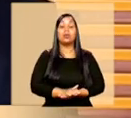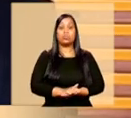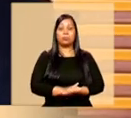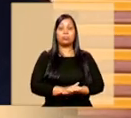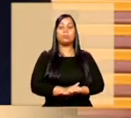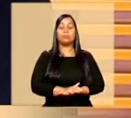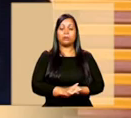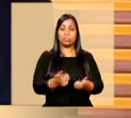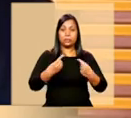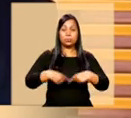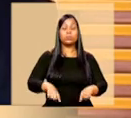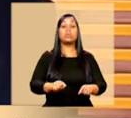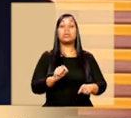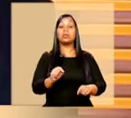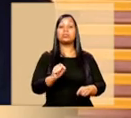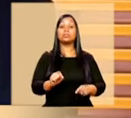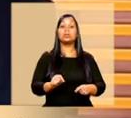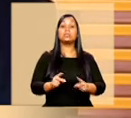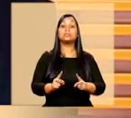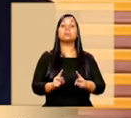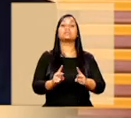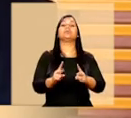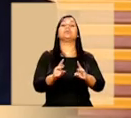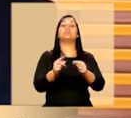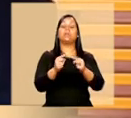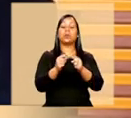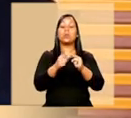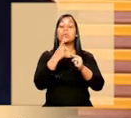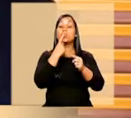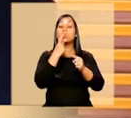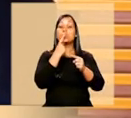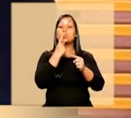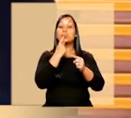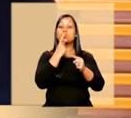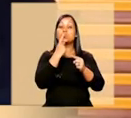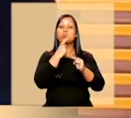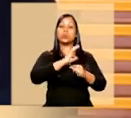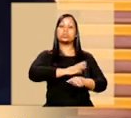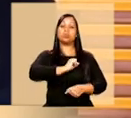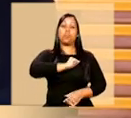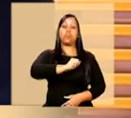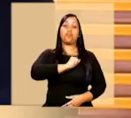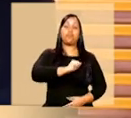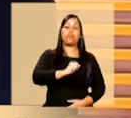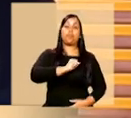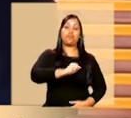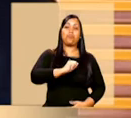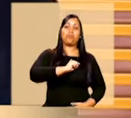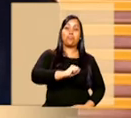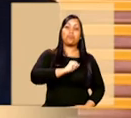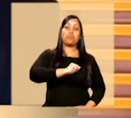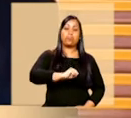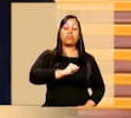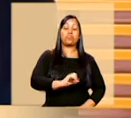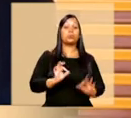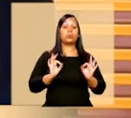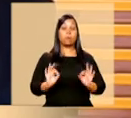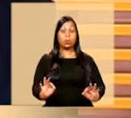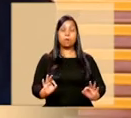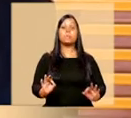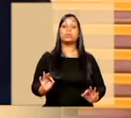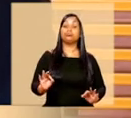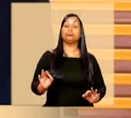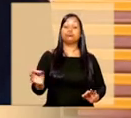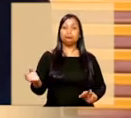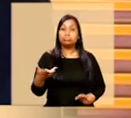órgão, para ser viável para transplante, ele tem que estar sendo perfundido com sangue. Então, o coração tem que estar batendo. Então, realmente,